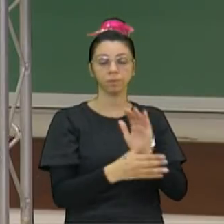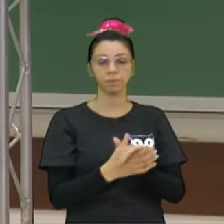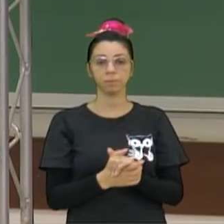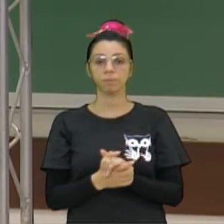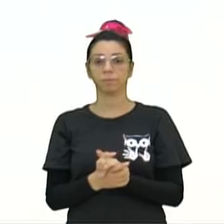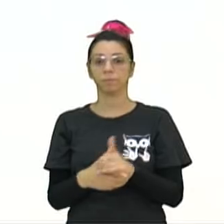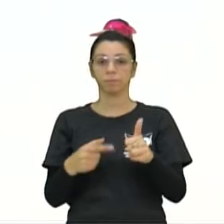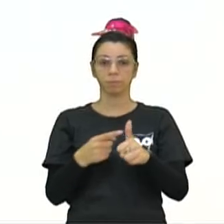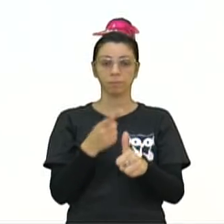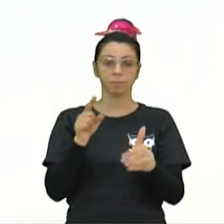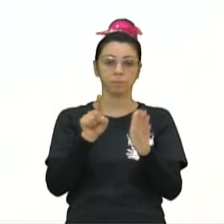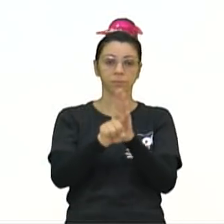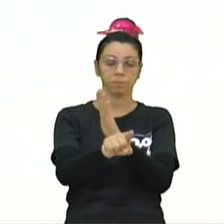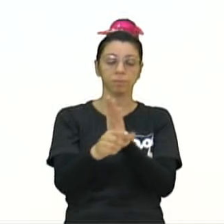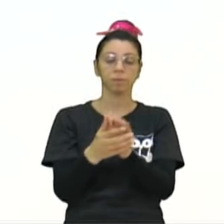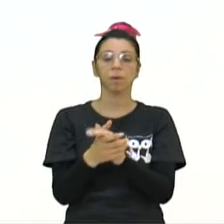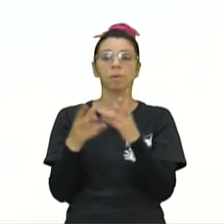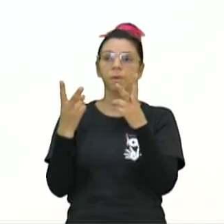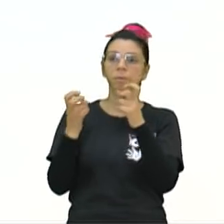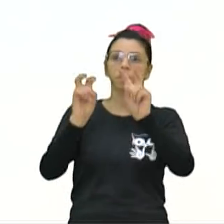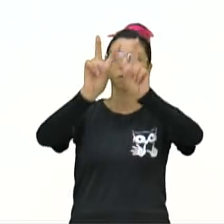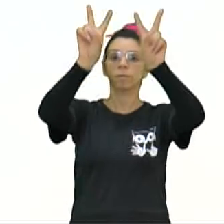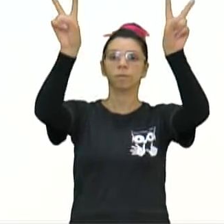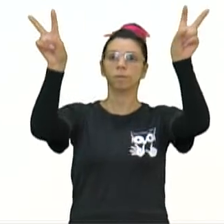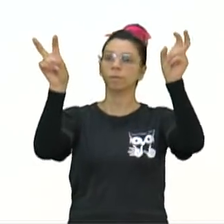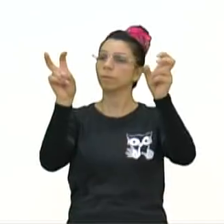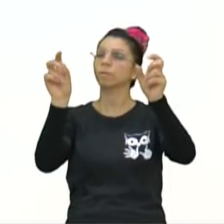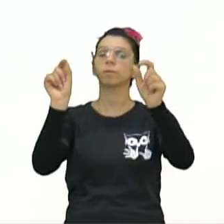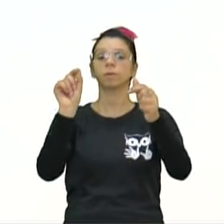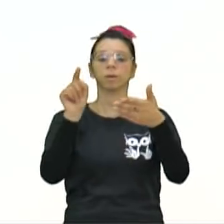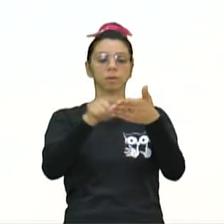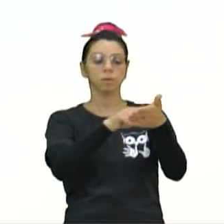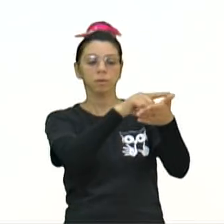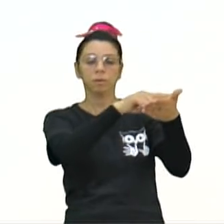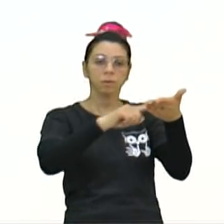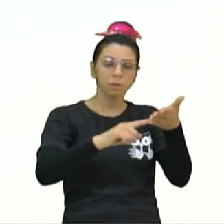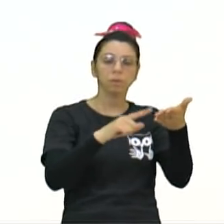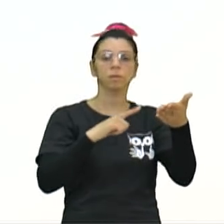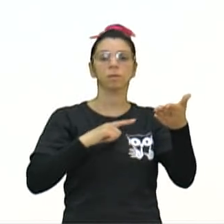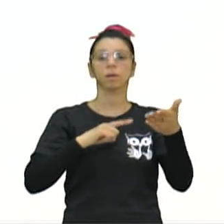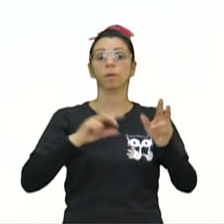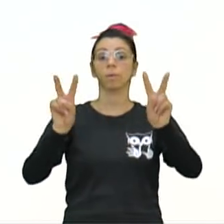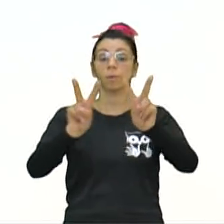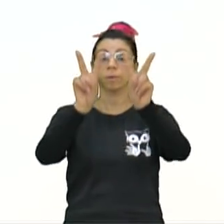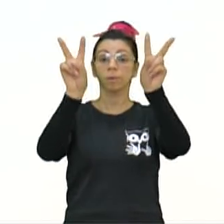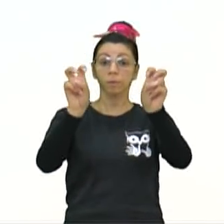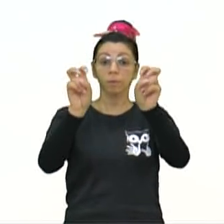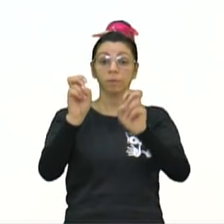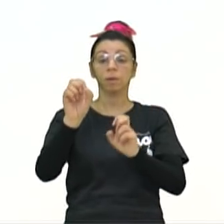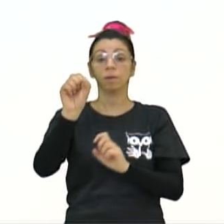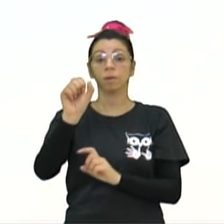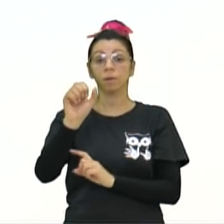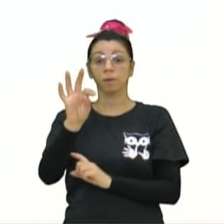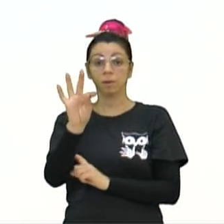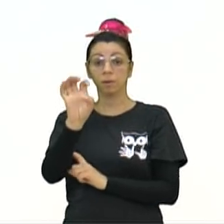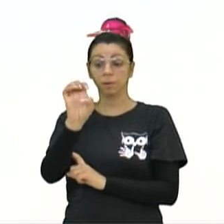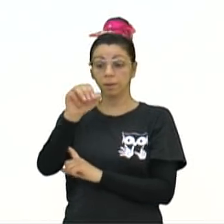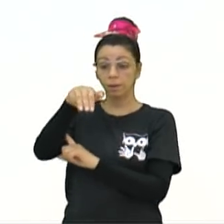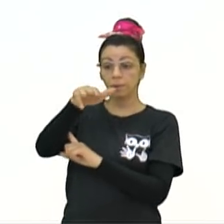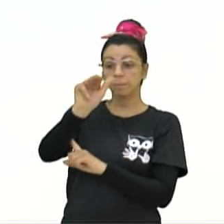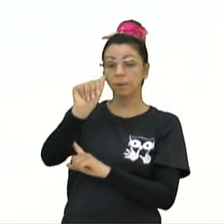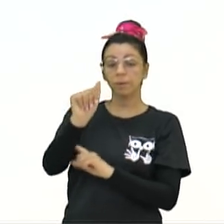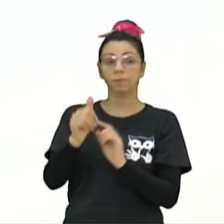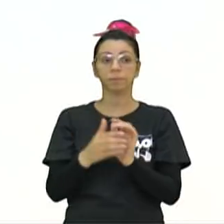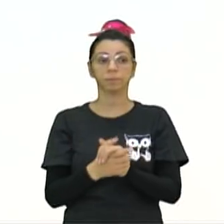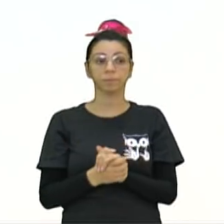1. Observe o título desse depoimento e assinale a alternativa que contém o tema. O tema é o assunto, né?